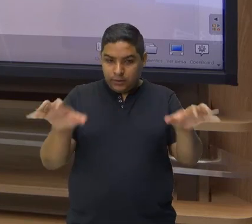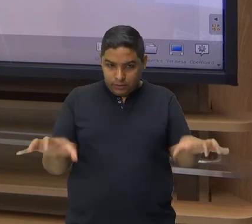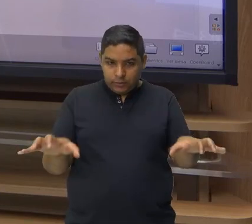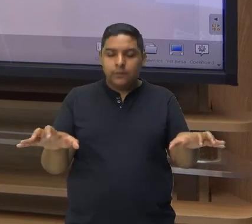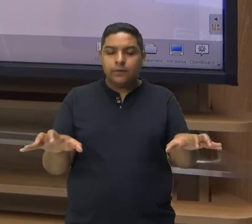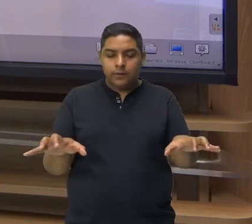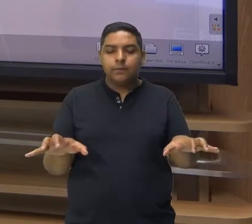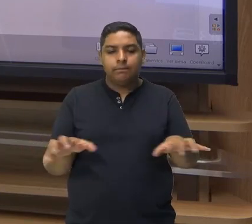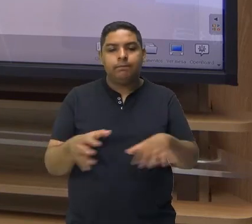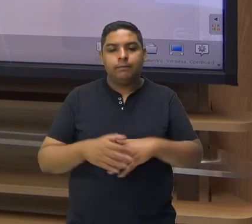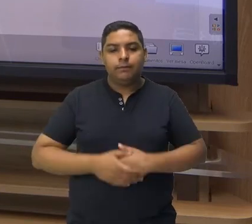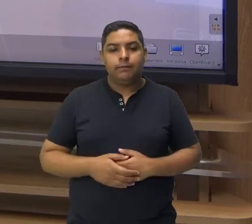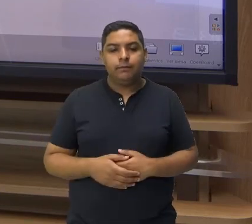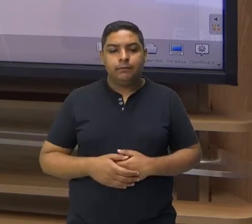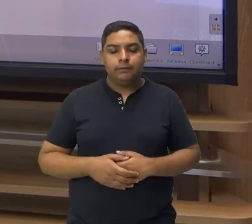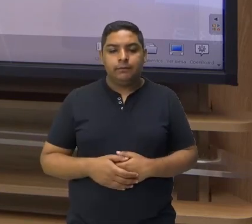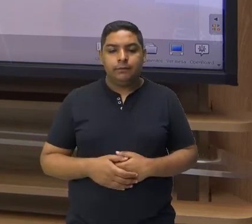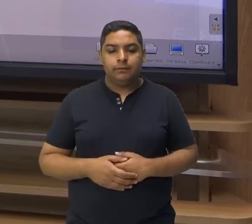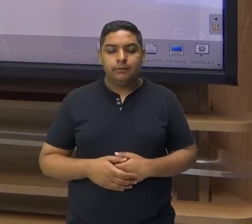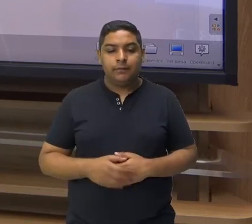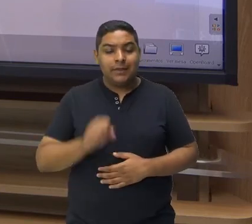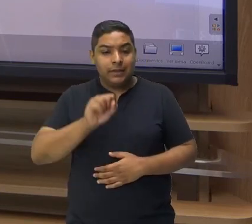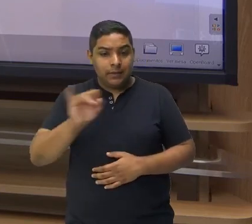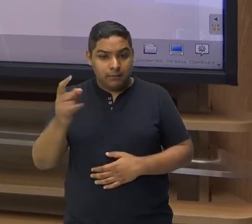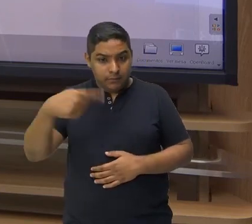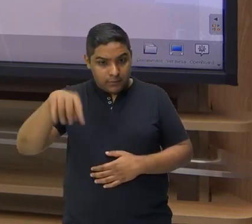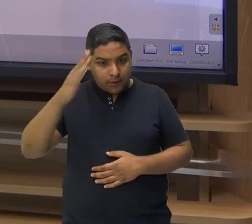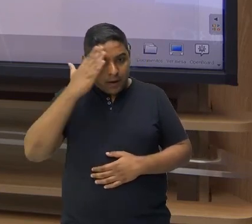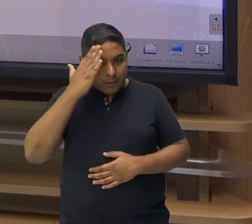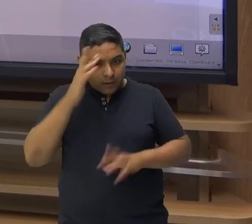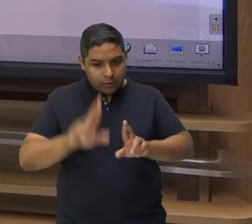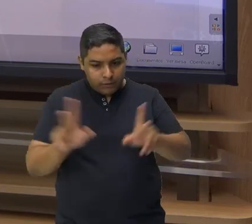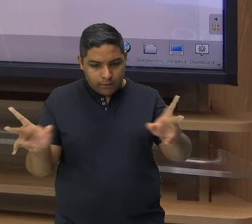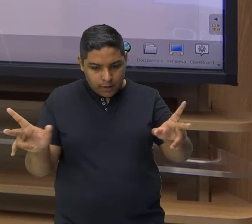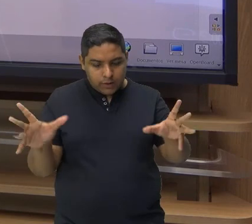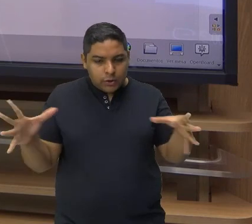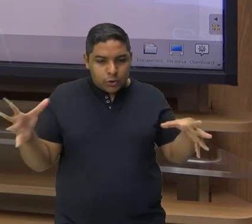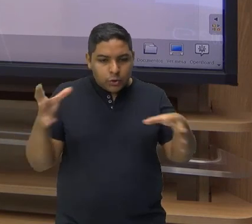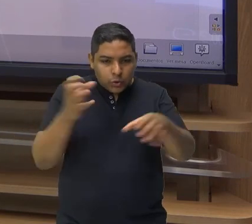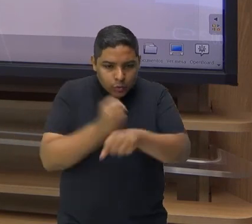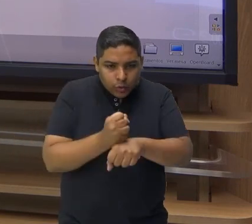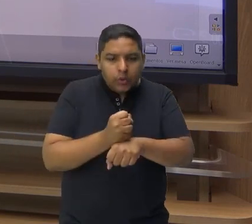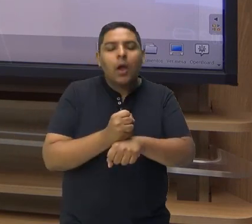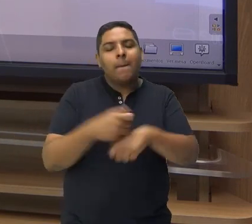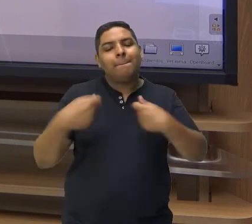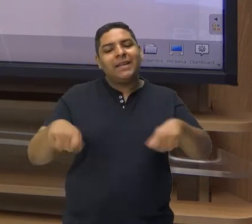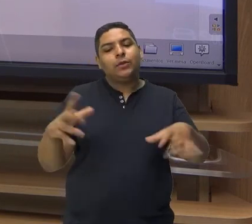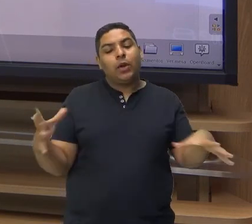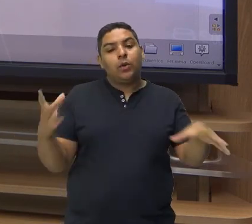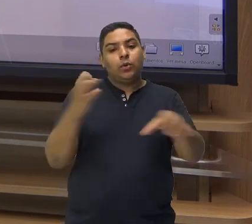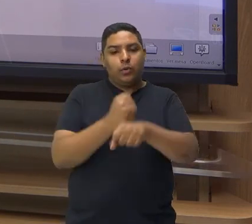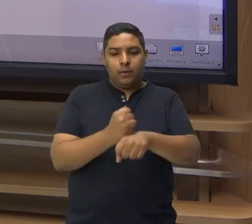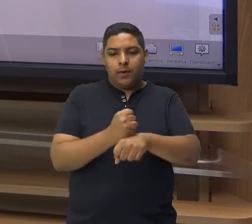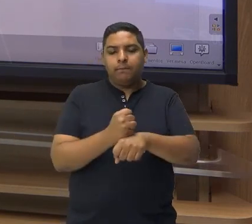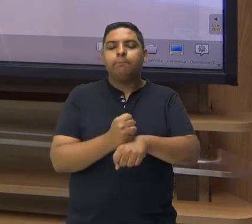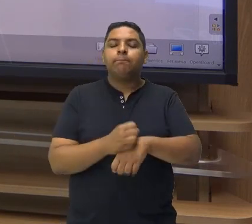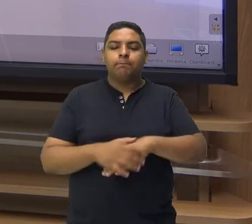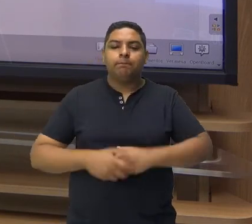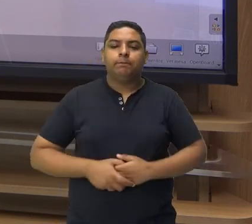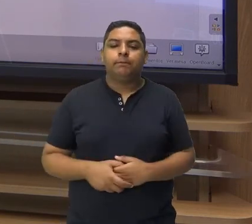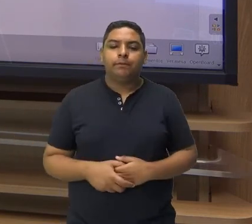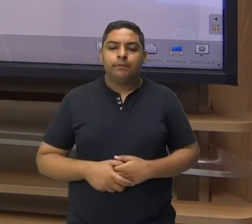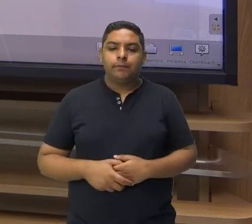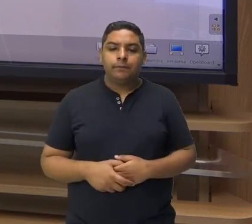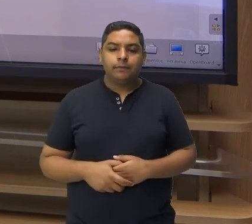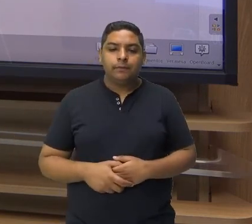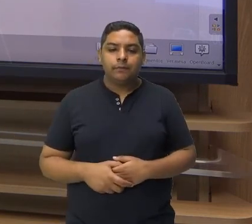os capacitores. De modo que, para eu saber a diferença de potencial total, basta eu somar cada uma das diferenças de potenciais. E por último,